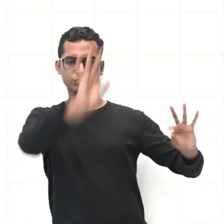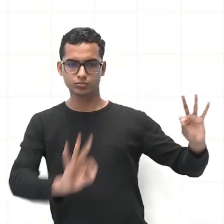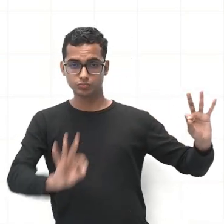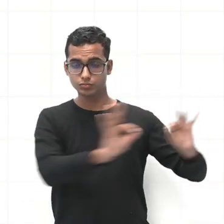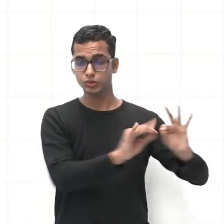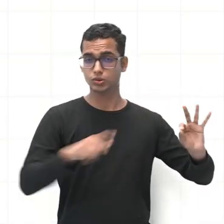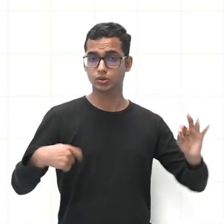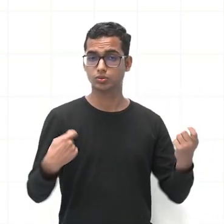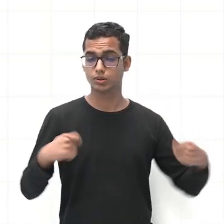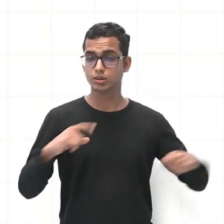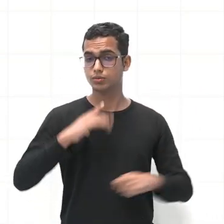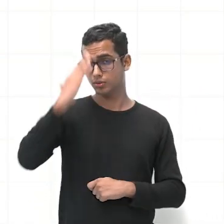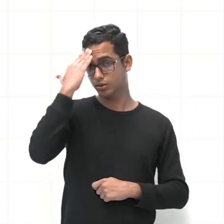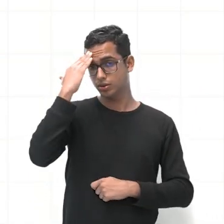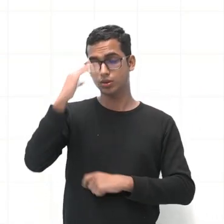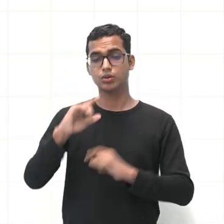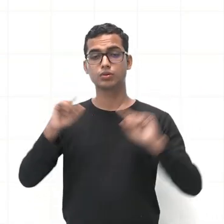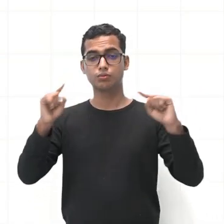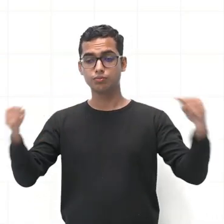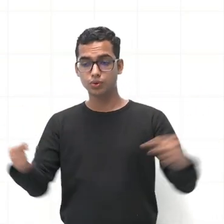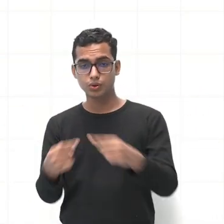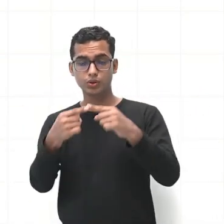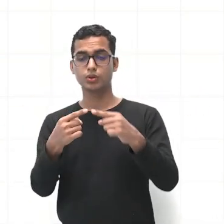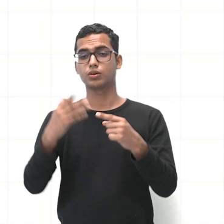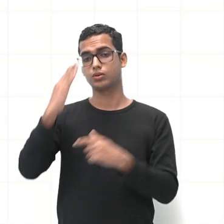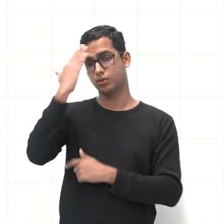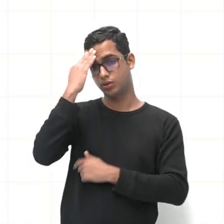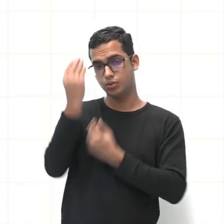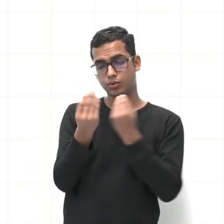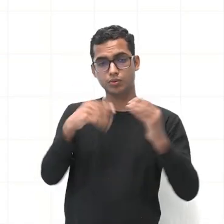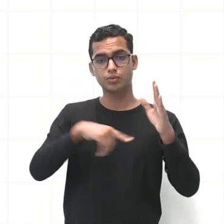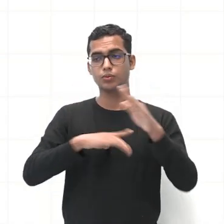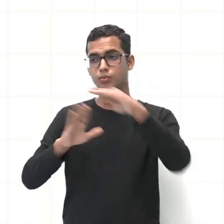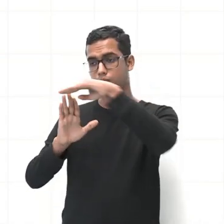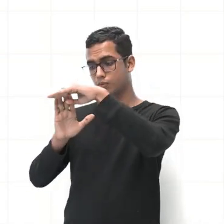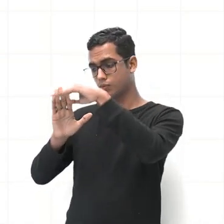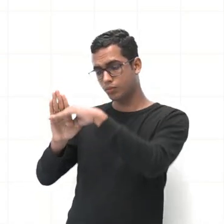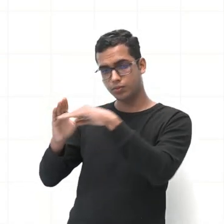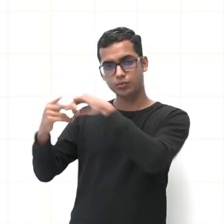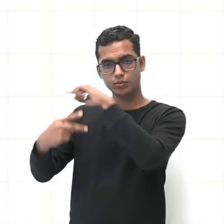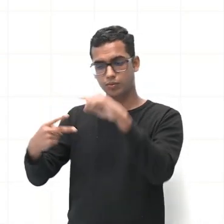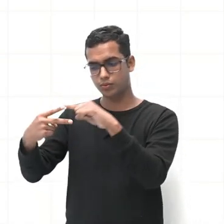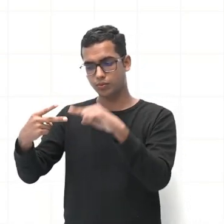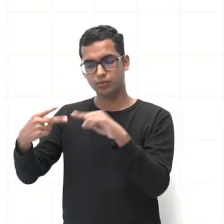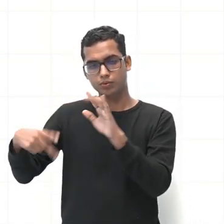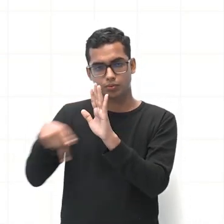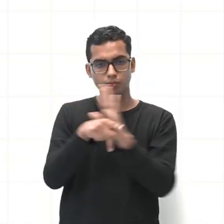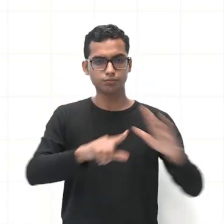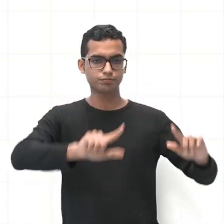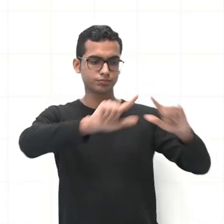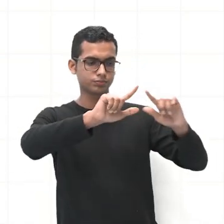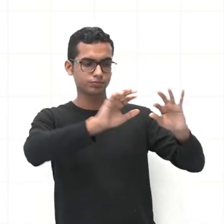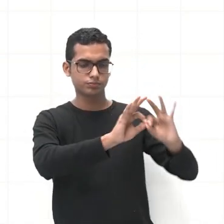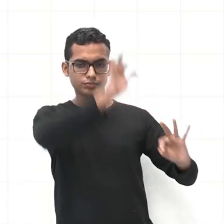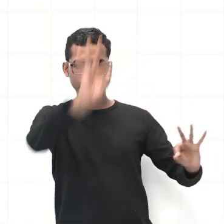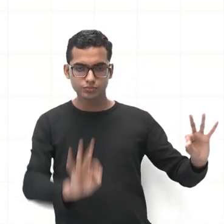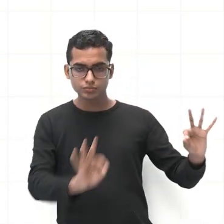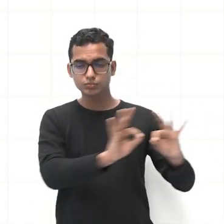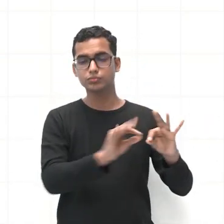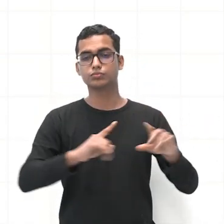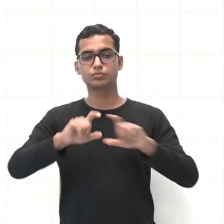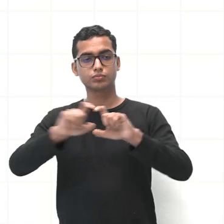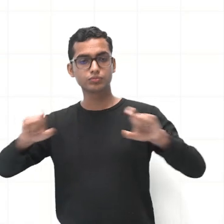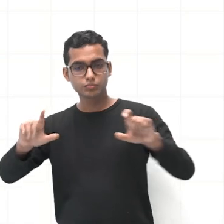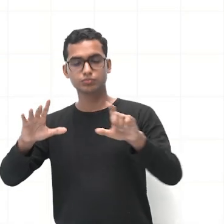saiba justamente associar a classificação do triângulo para o mecanismo de cálculo que